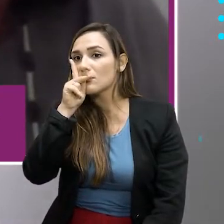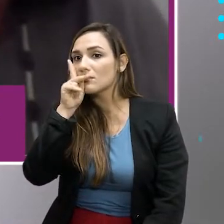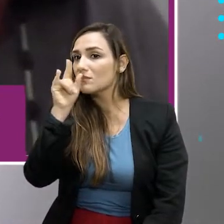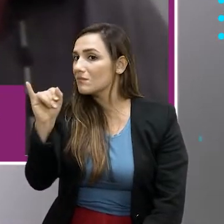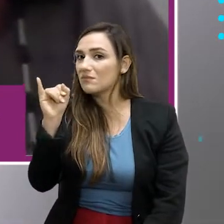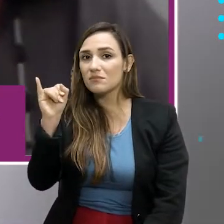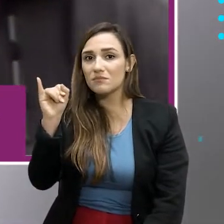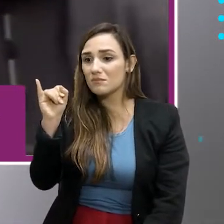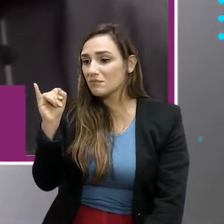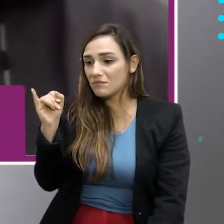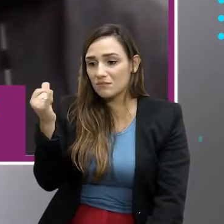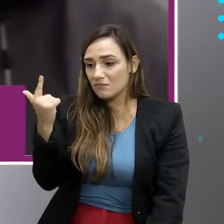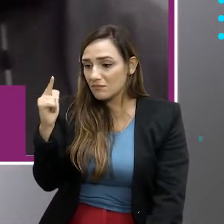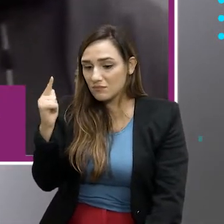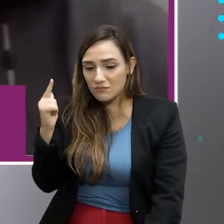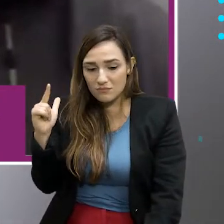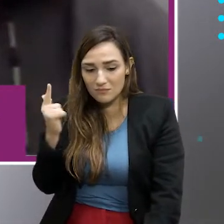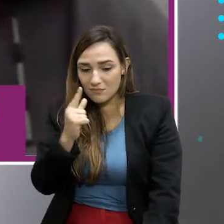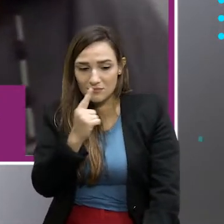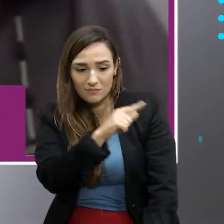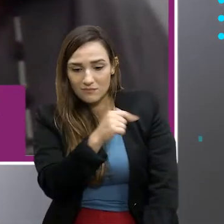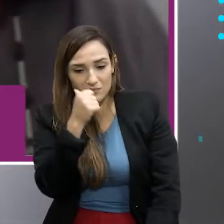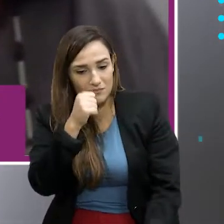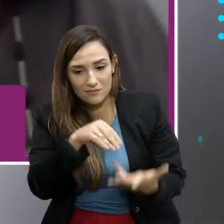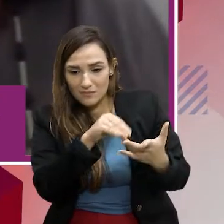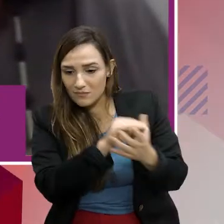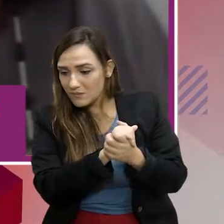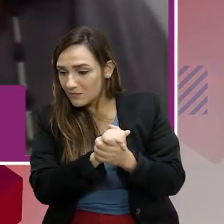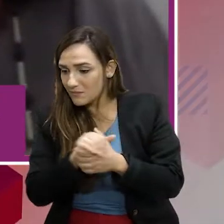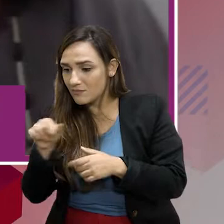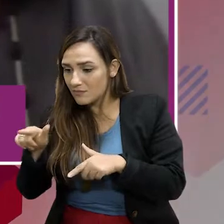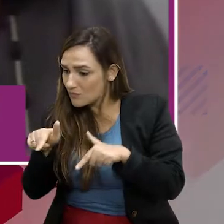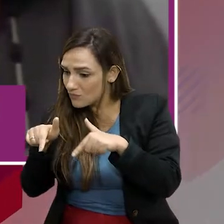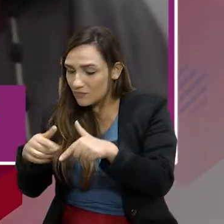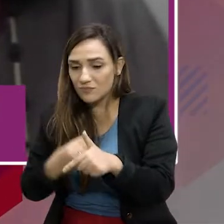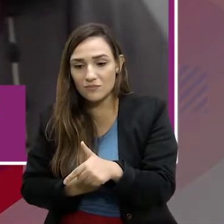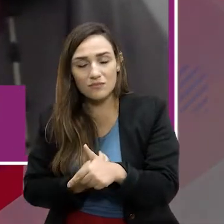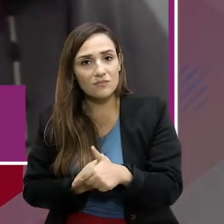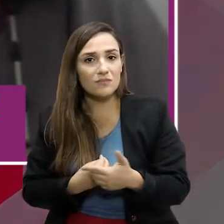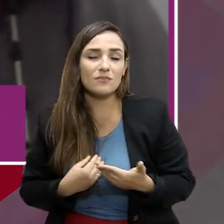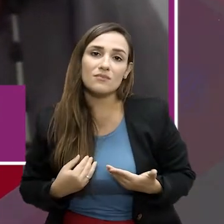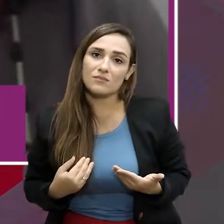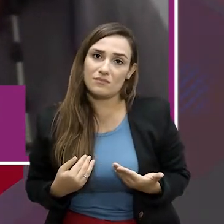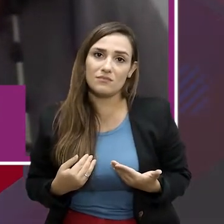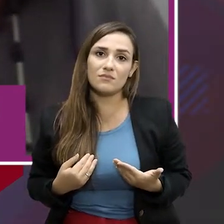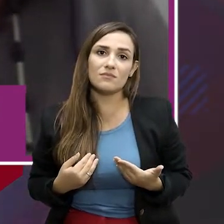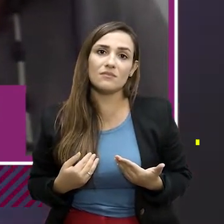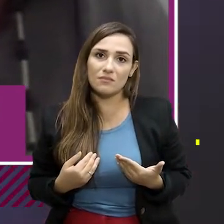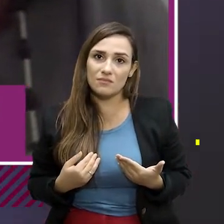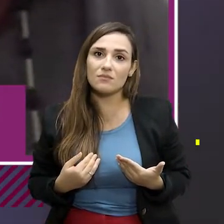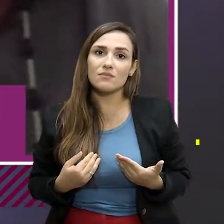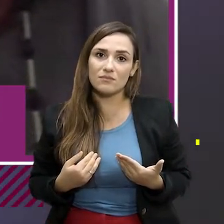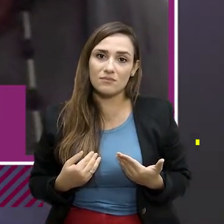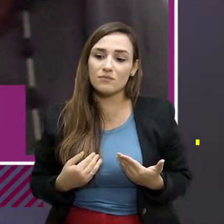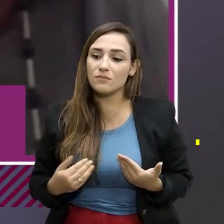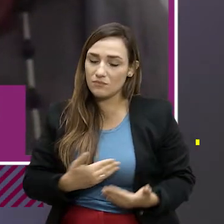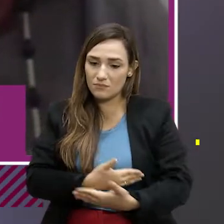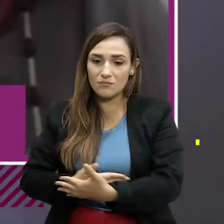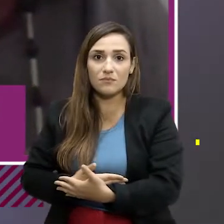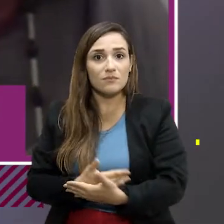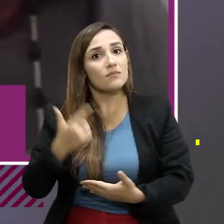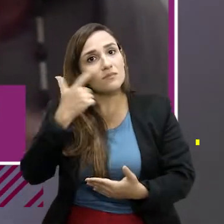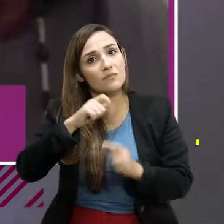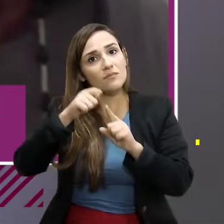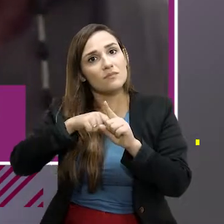1 quilo, um viúvo, né, e um bebezinho de 1 quilo lutando para viver. Esse